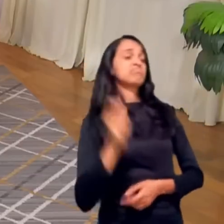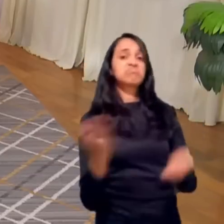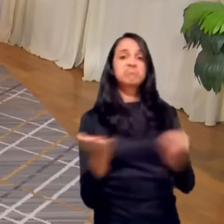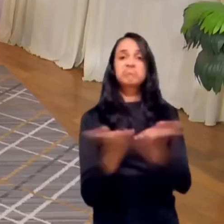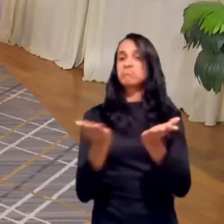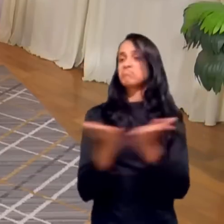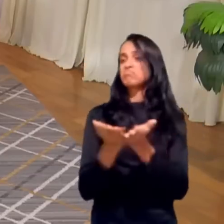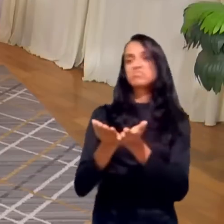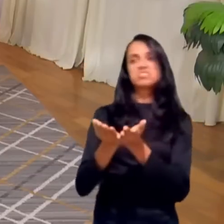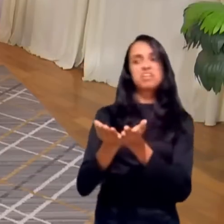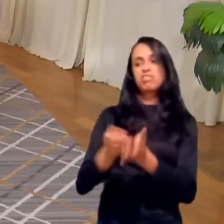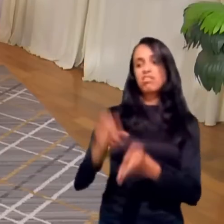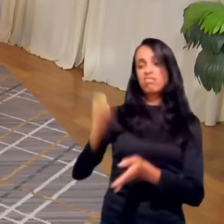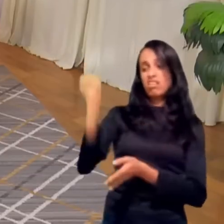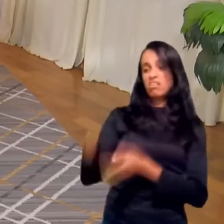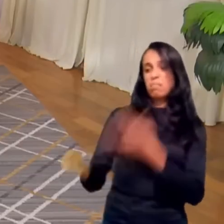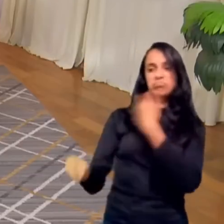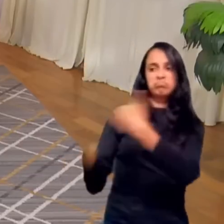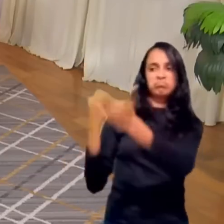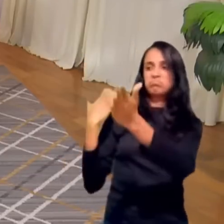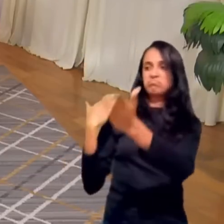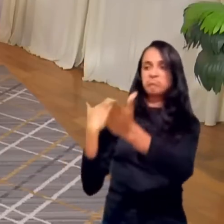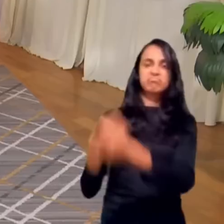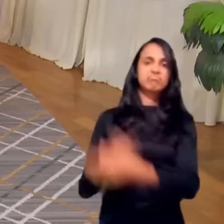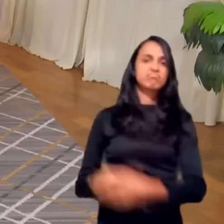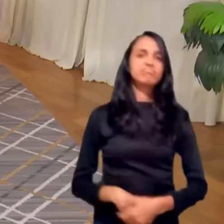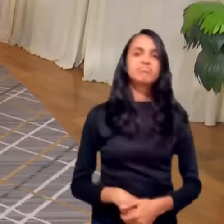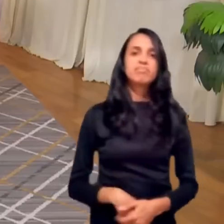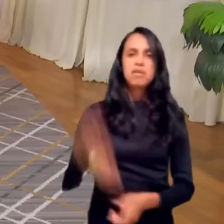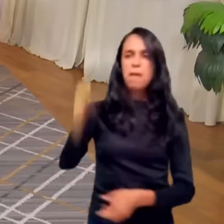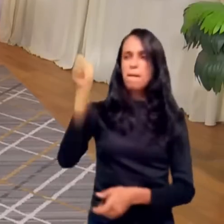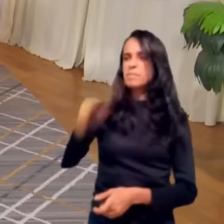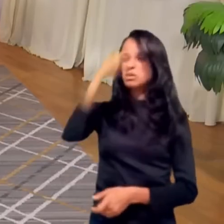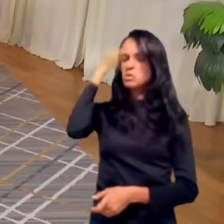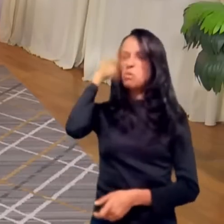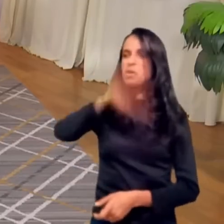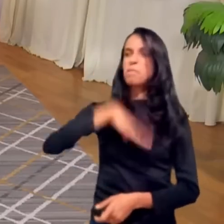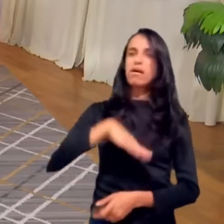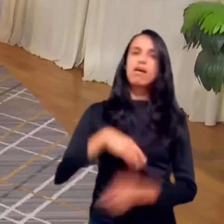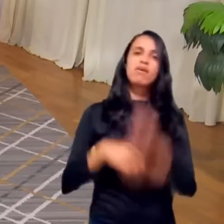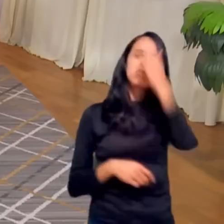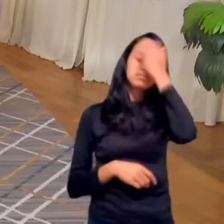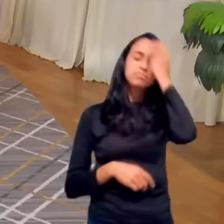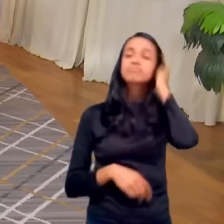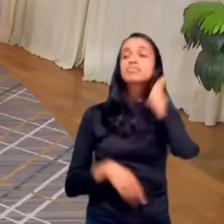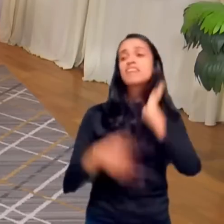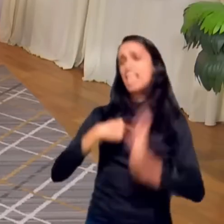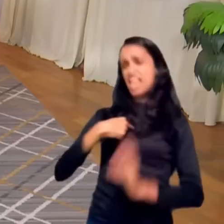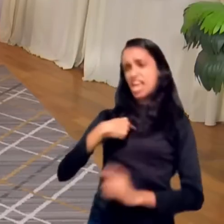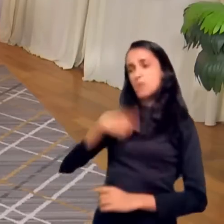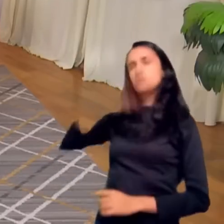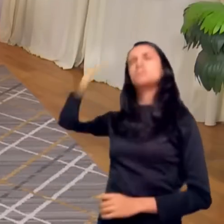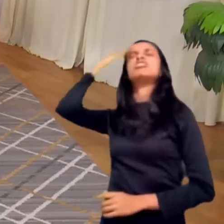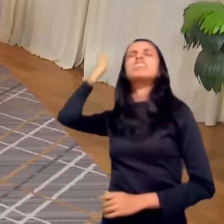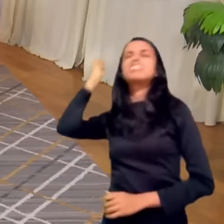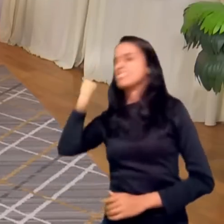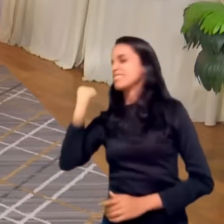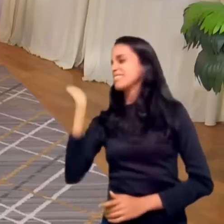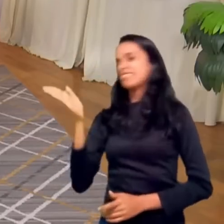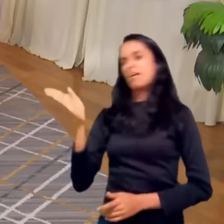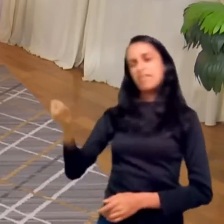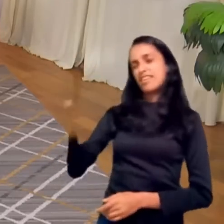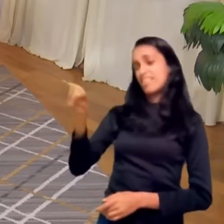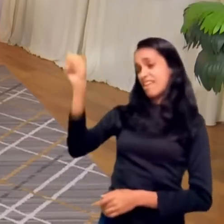Caiu porque não fazia por onde. Era de se esperar. Você já ouviu